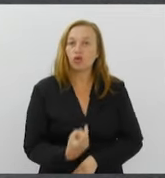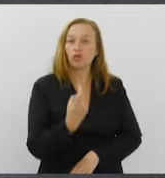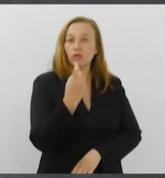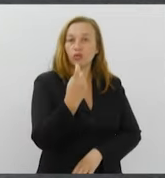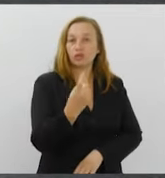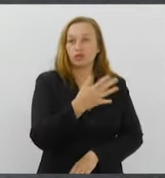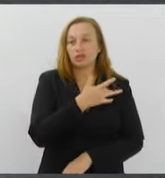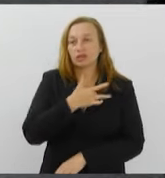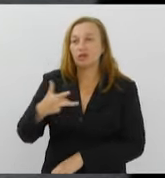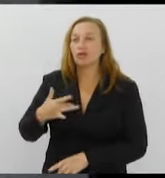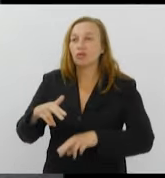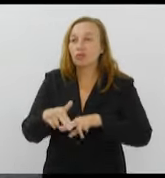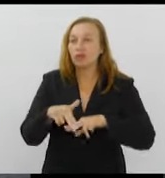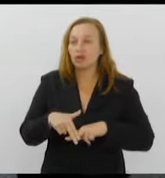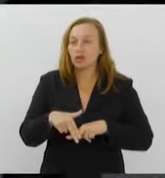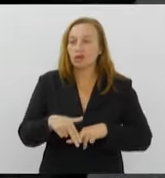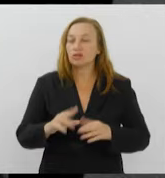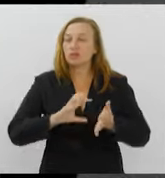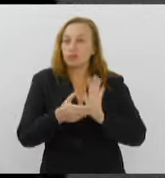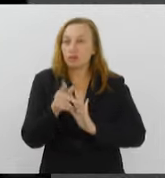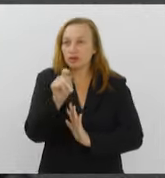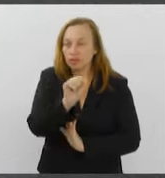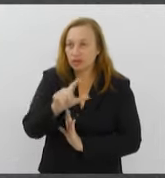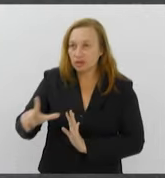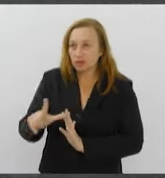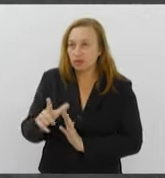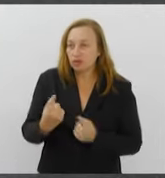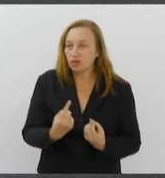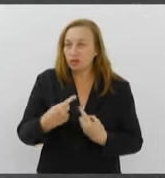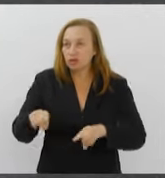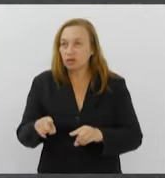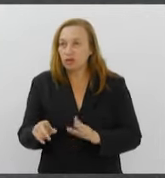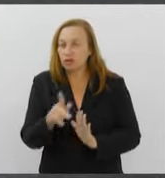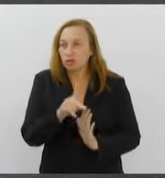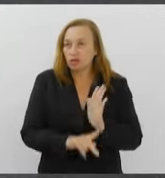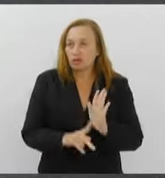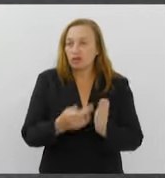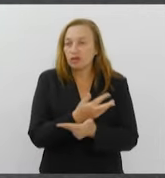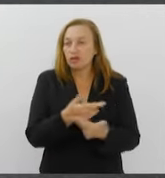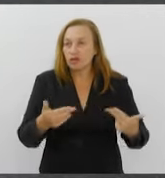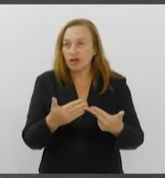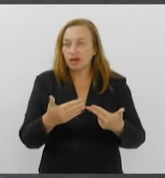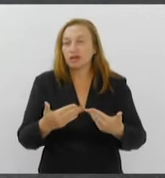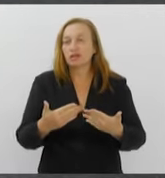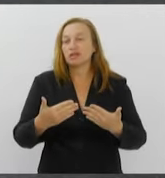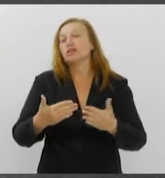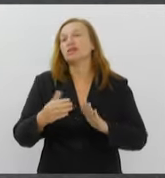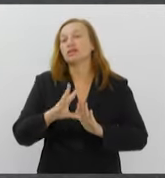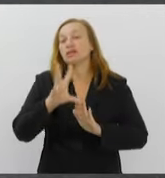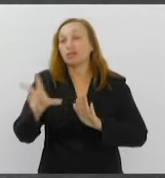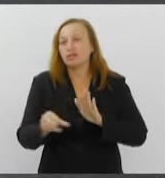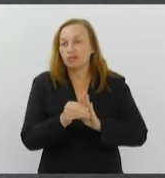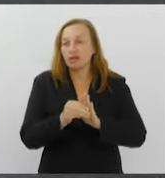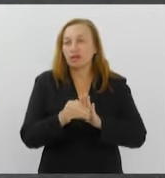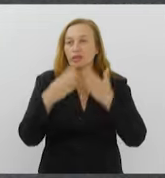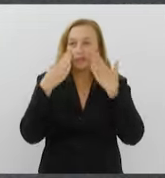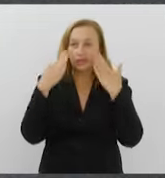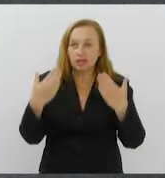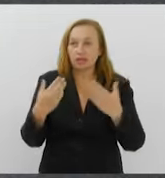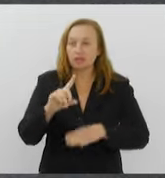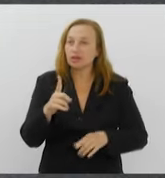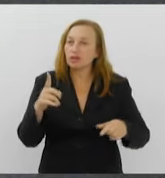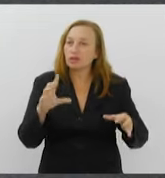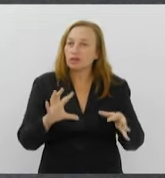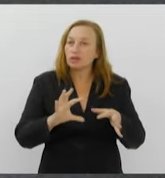do PSOL votamos contrários a esse projeto, apresentamos uma série de emendas para que não permita que